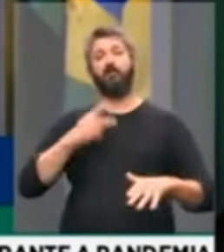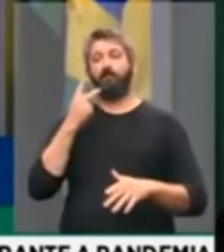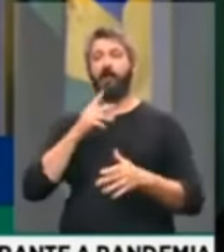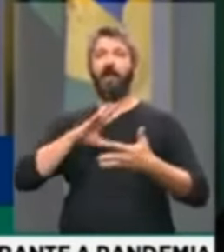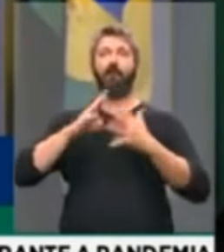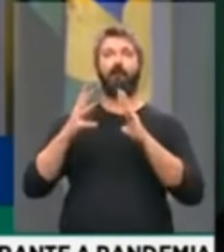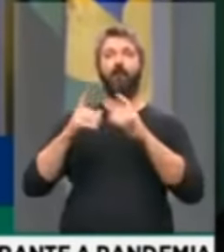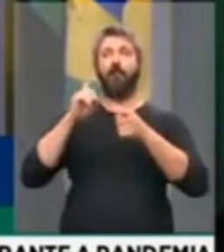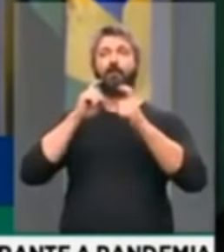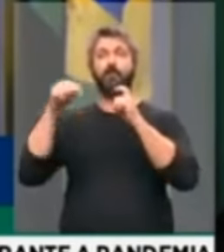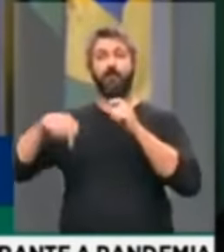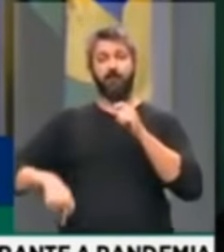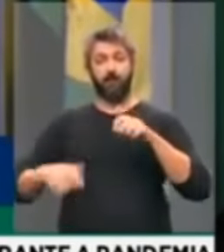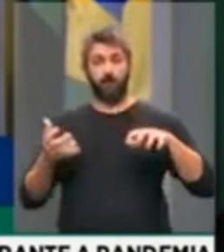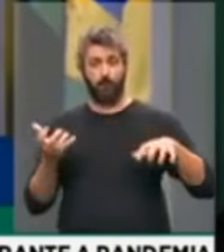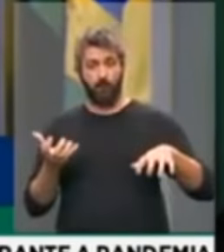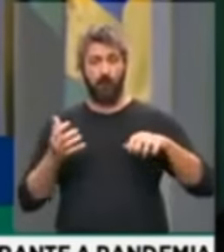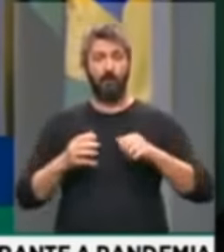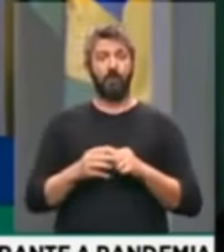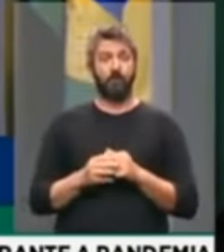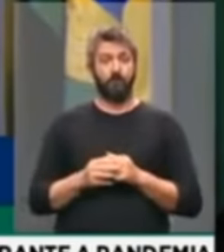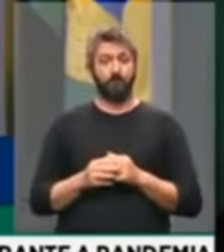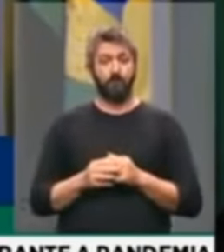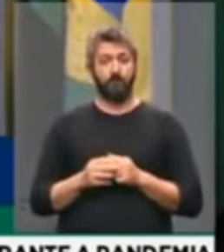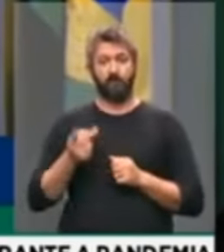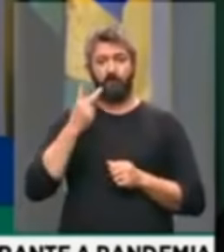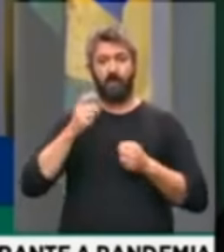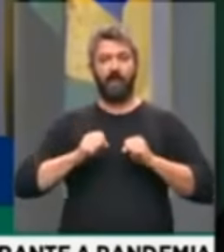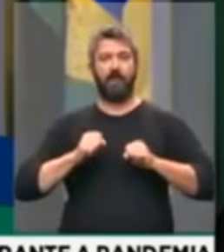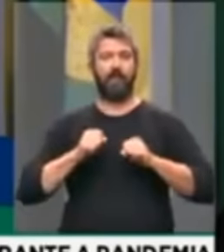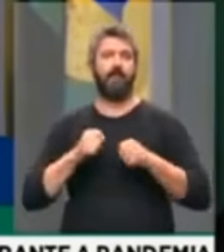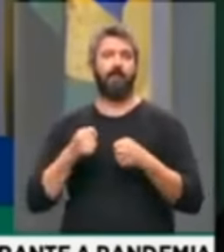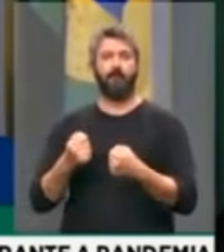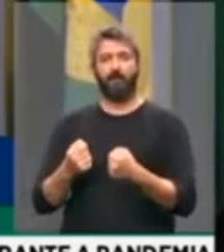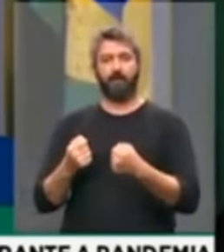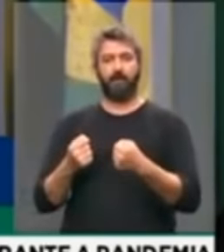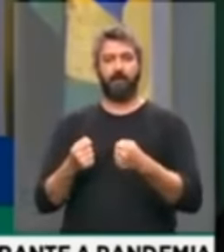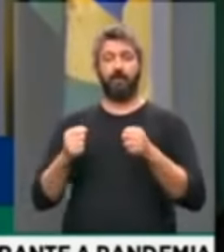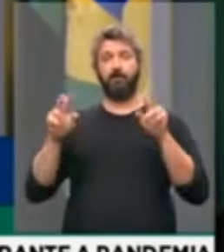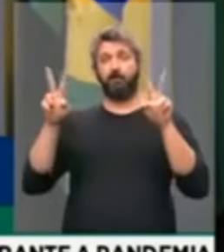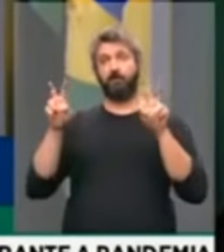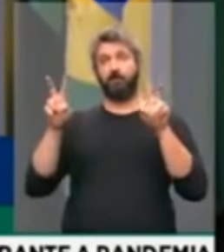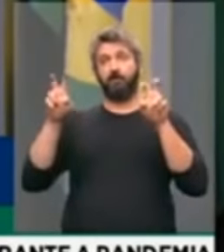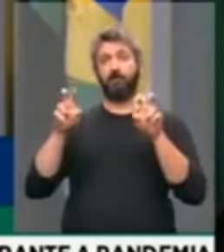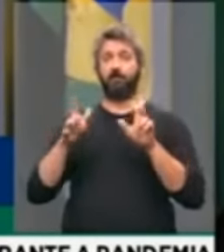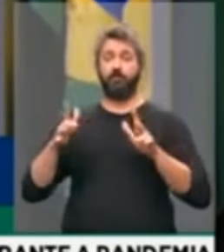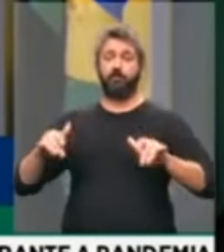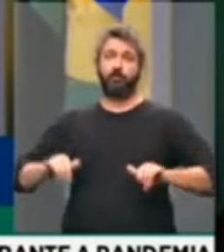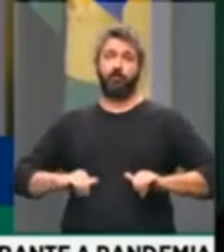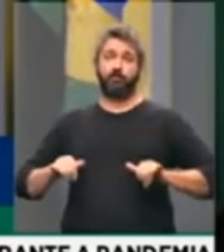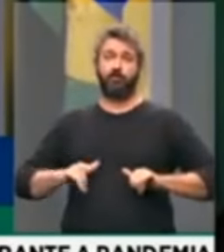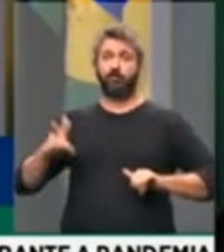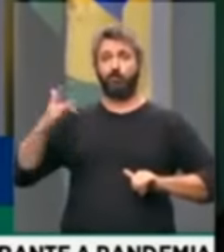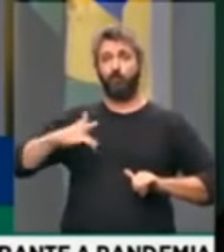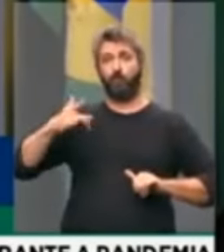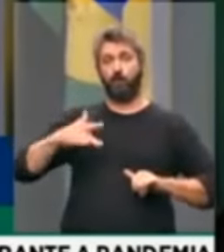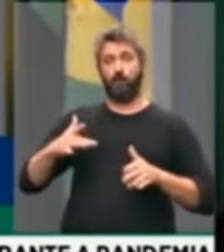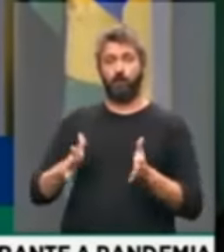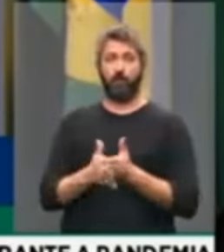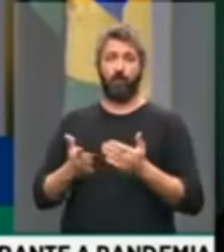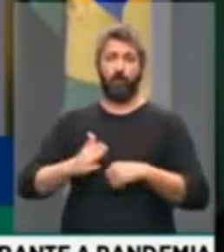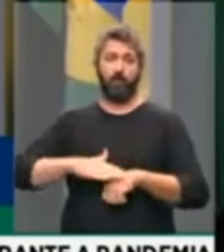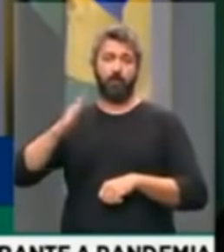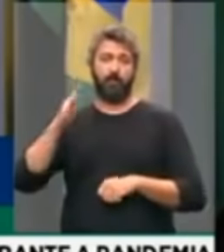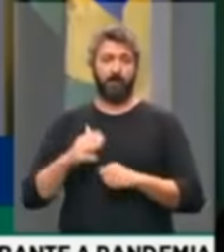reforma administrativa nesse parlamento surge a defesa de um supostamente oprimidos do supostamente mais